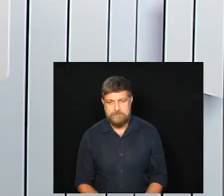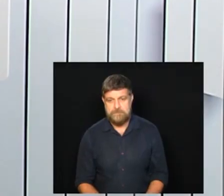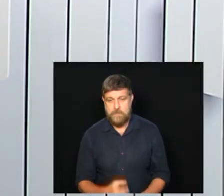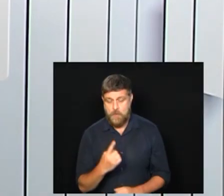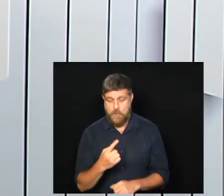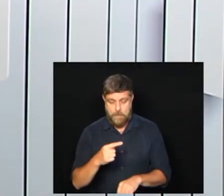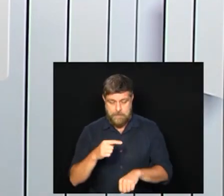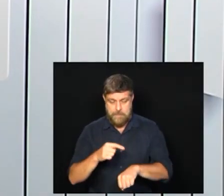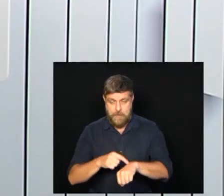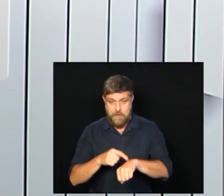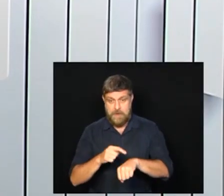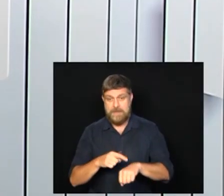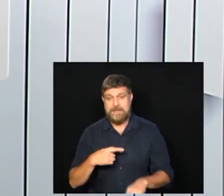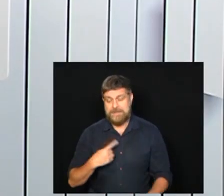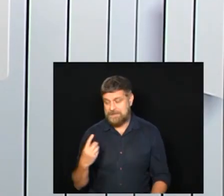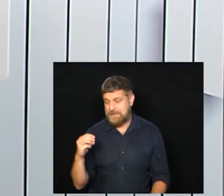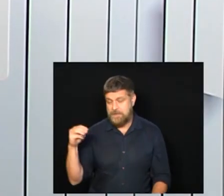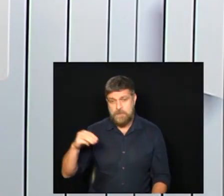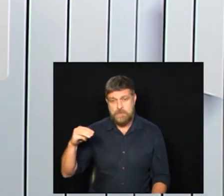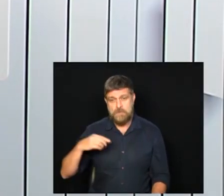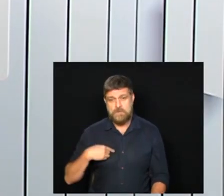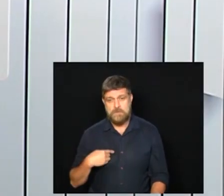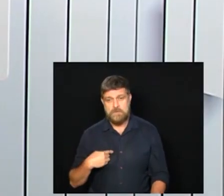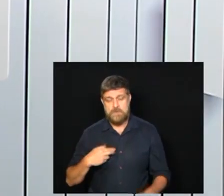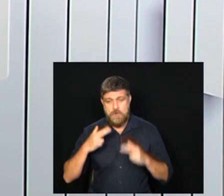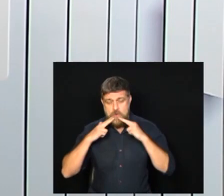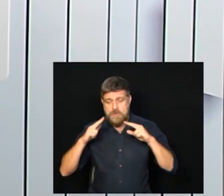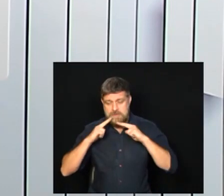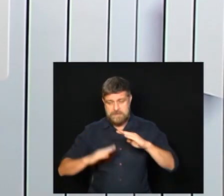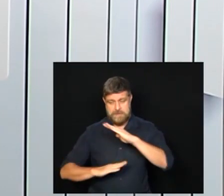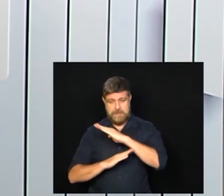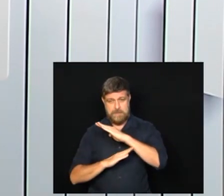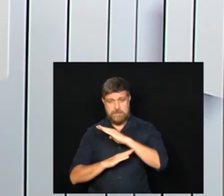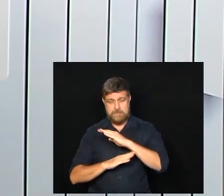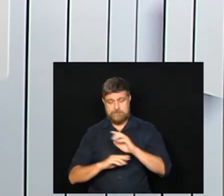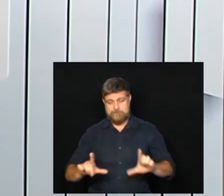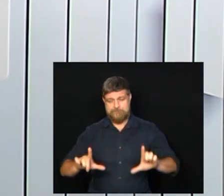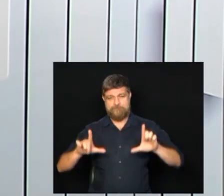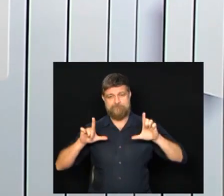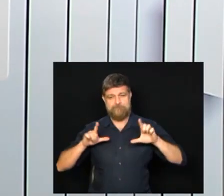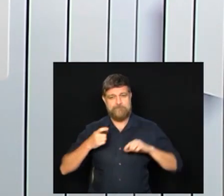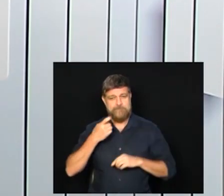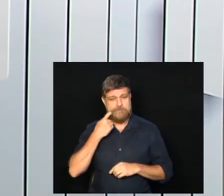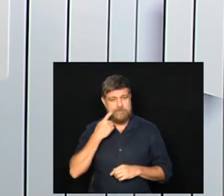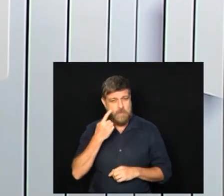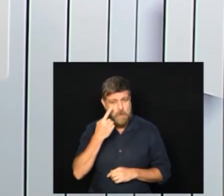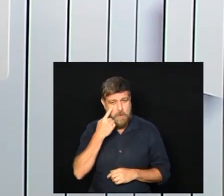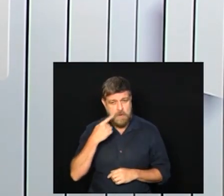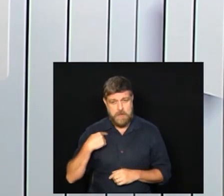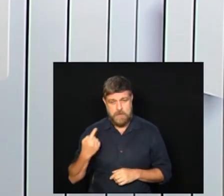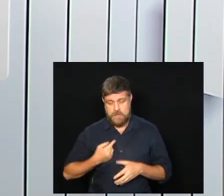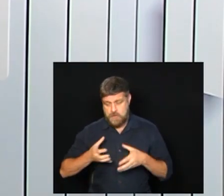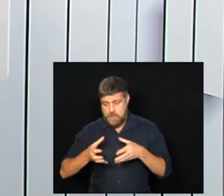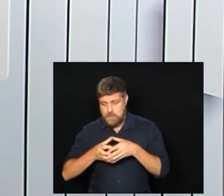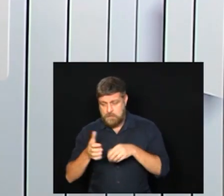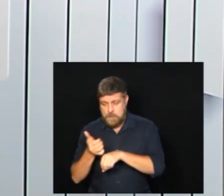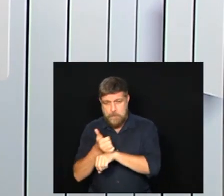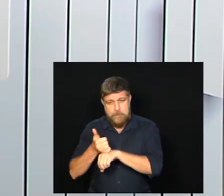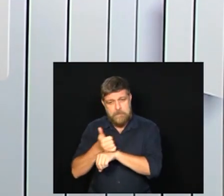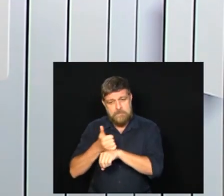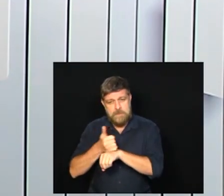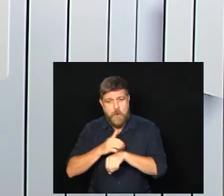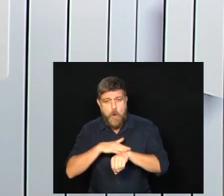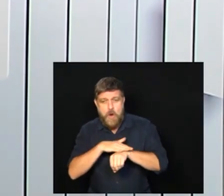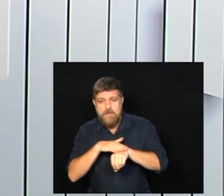Uma hora e 10 minutos, Câmara Notícia de volta ao vivo nesta sexta-feira. E olha só, nossa equipe conversou com uma